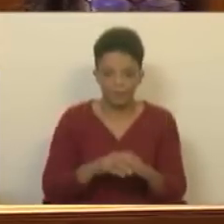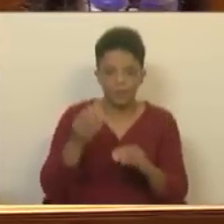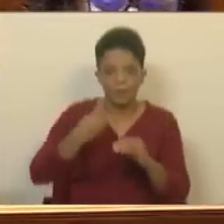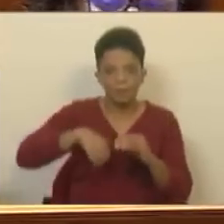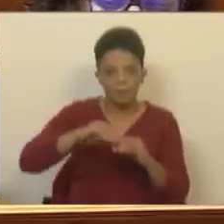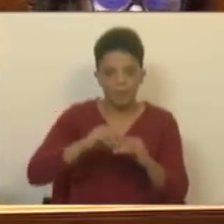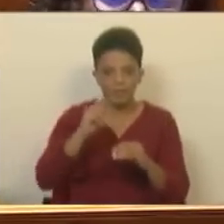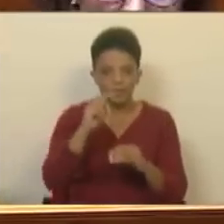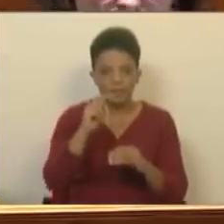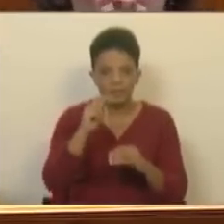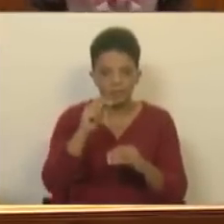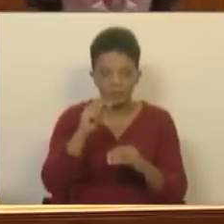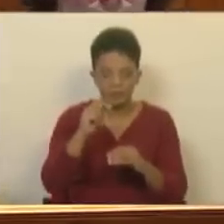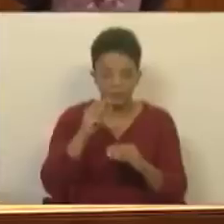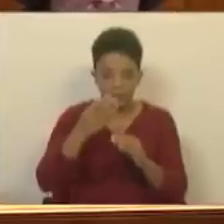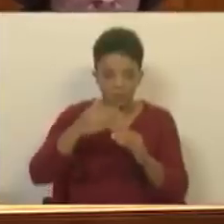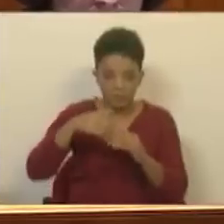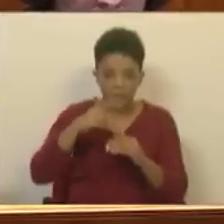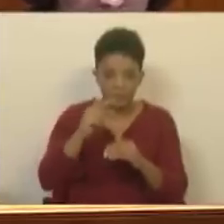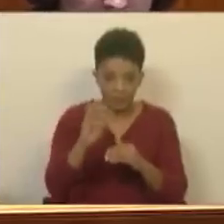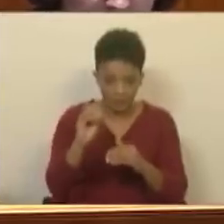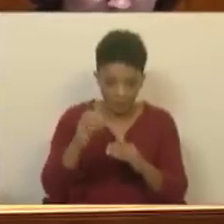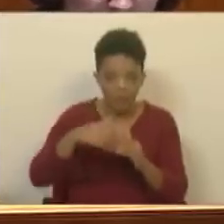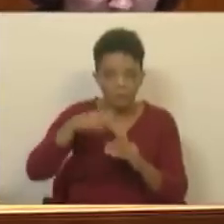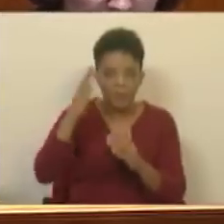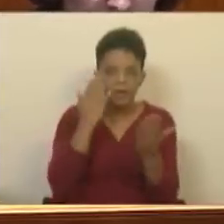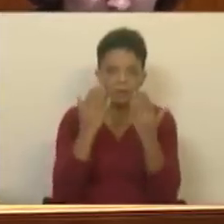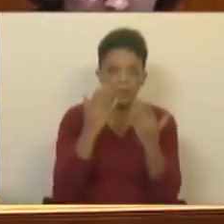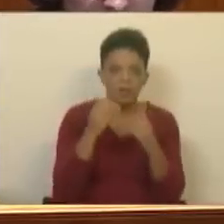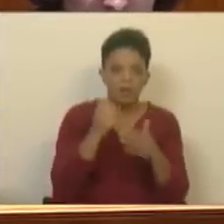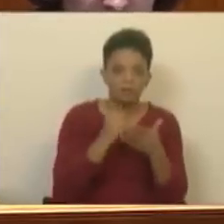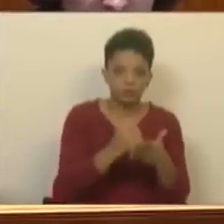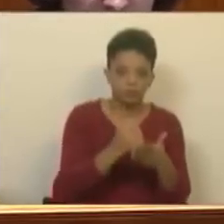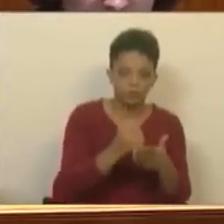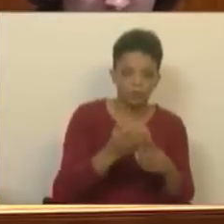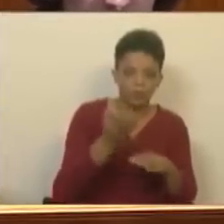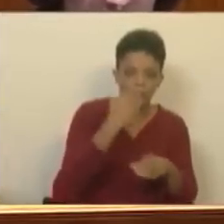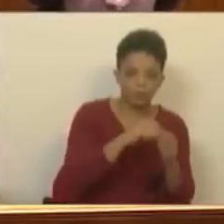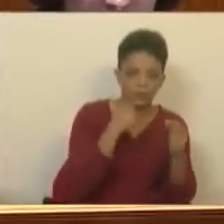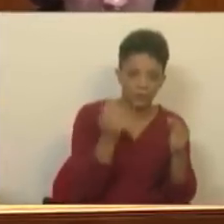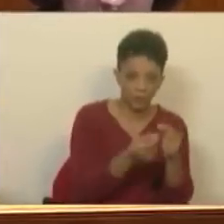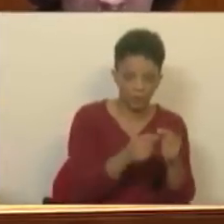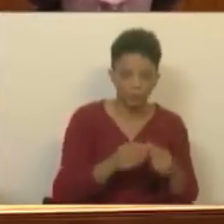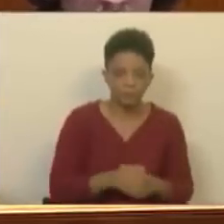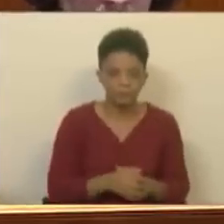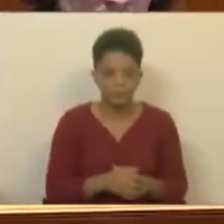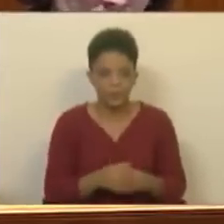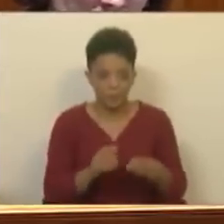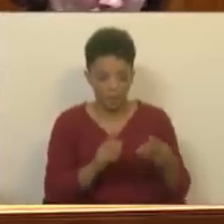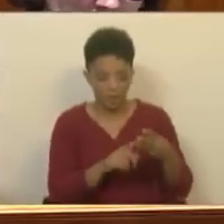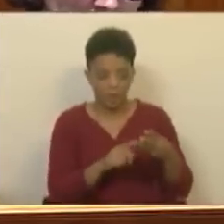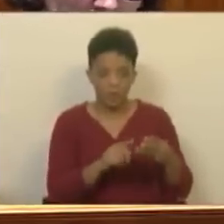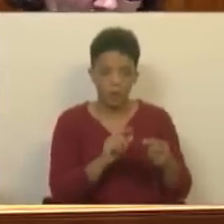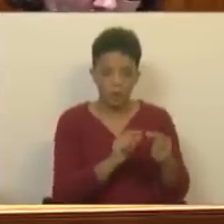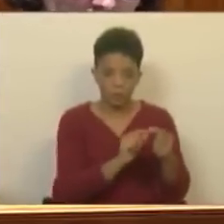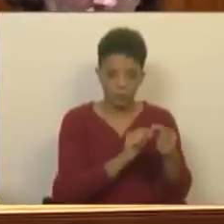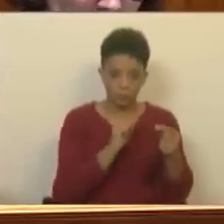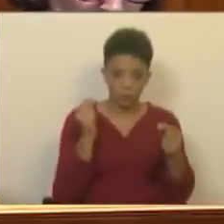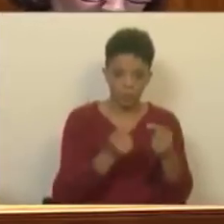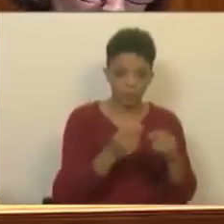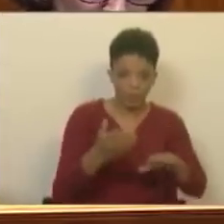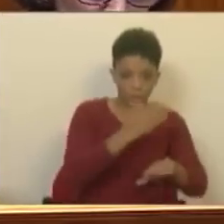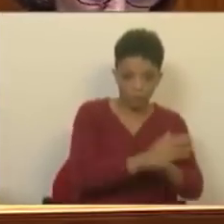mais quase 30 são mais de 30 entidades a mais do que as apoiadas no anterior do anterior ciclo para este